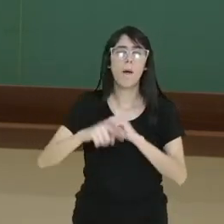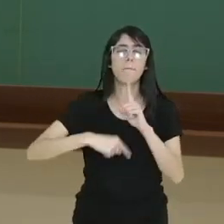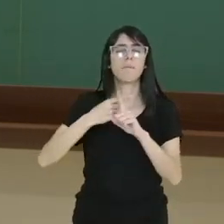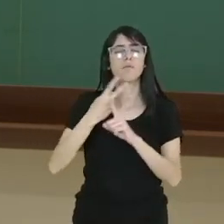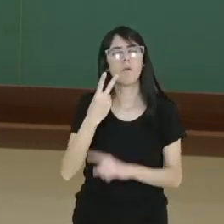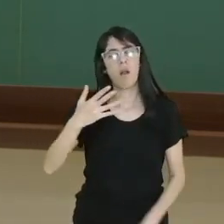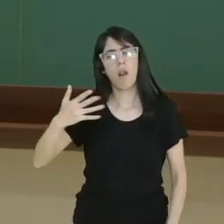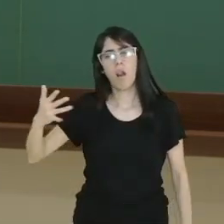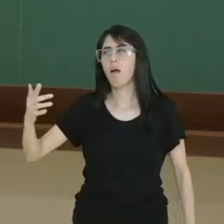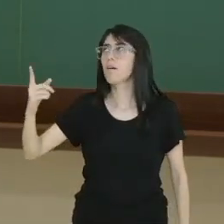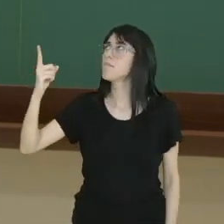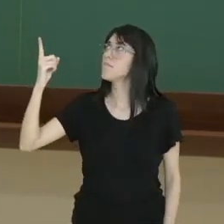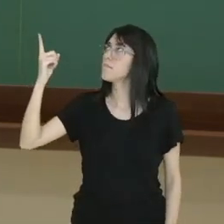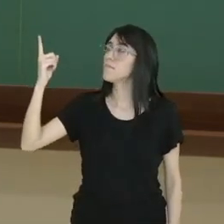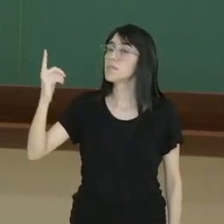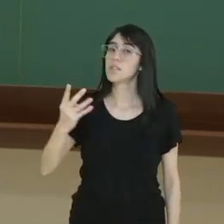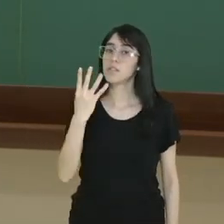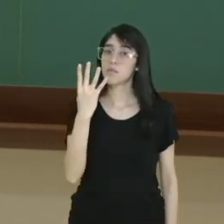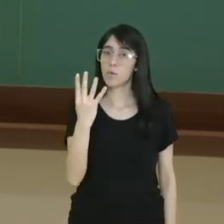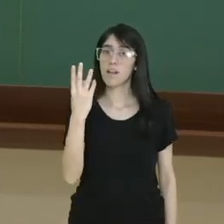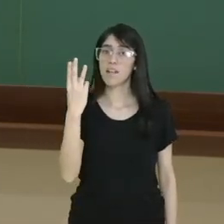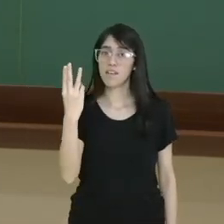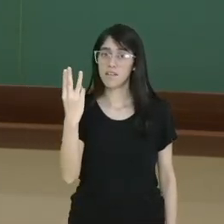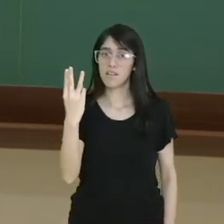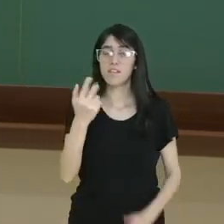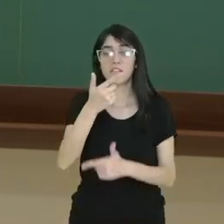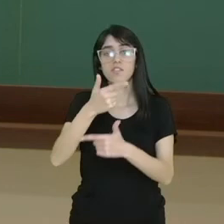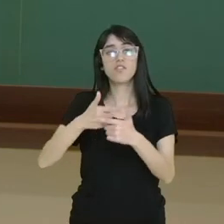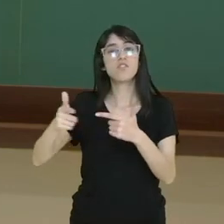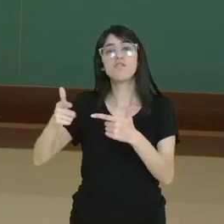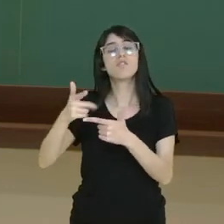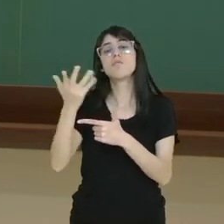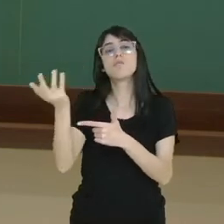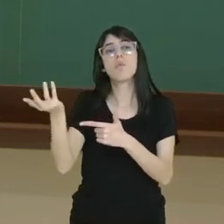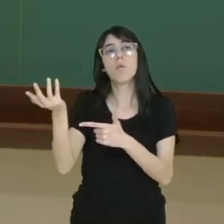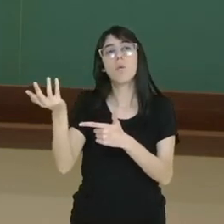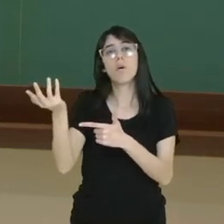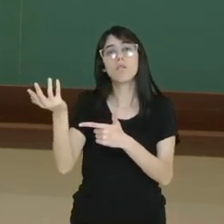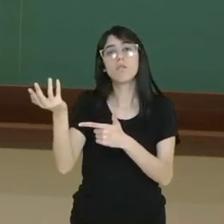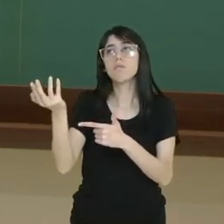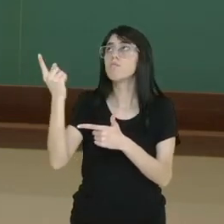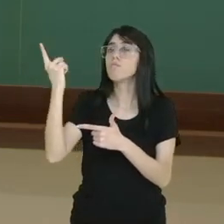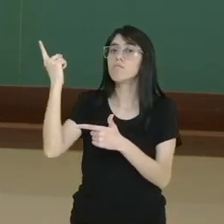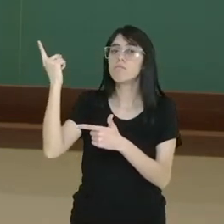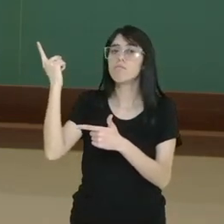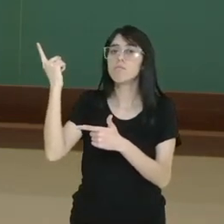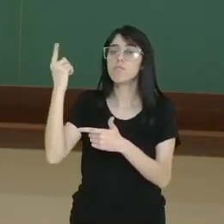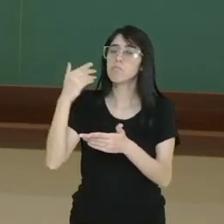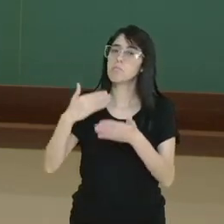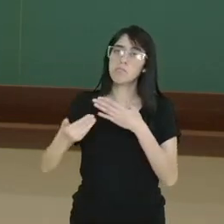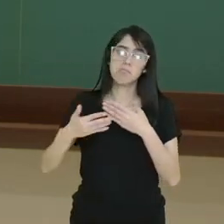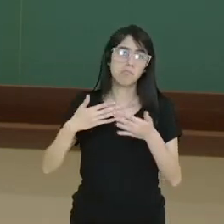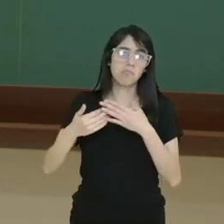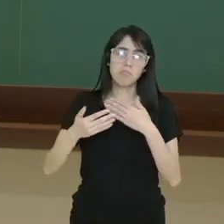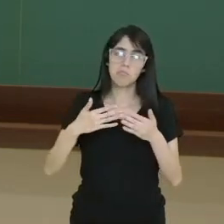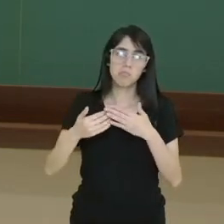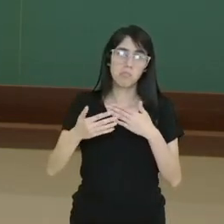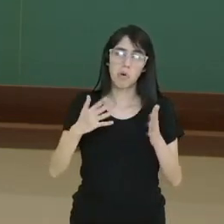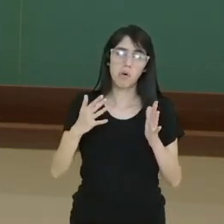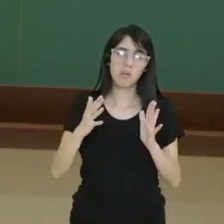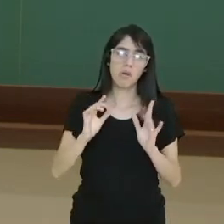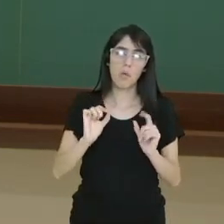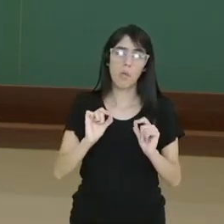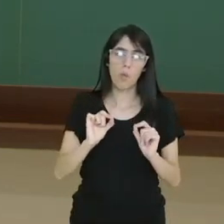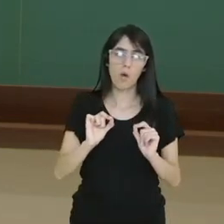Vou chegar a um valor de 43 e vou dividir por quanto, professora, se aqui repetiu? Não importa, gente, você vai